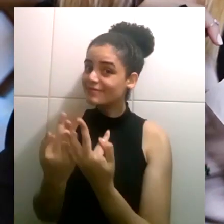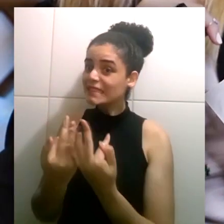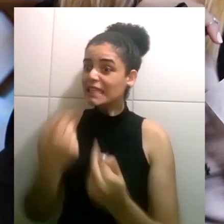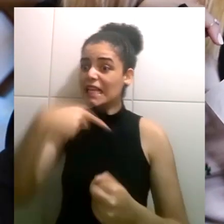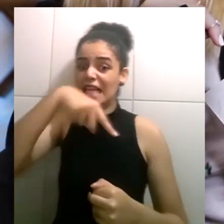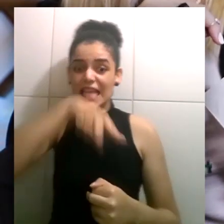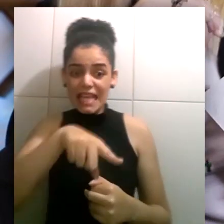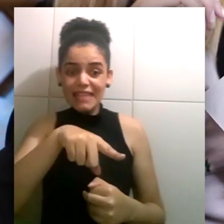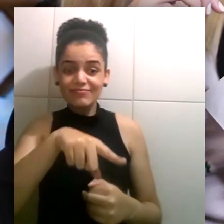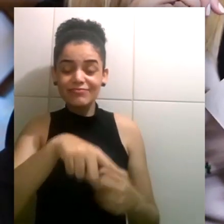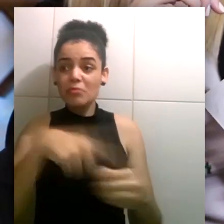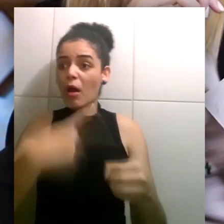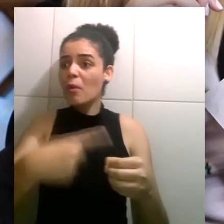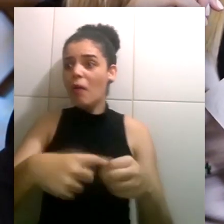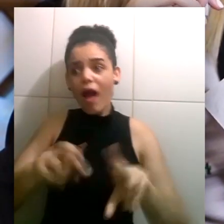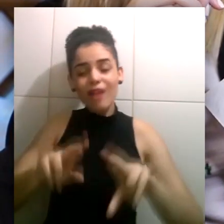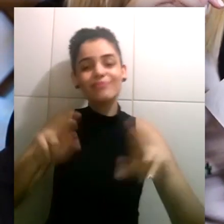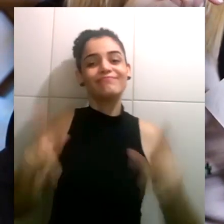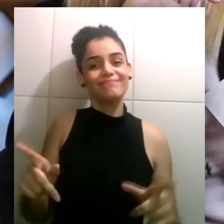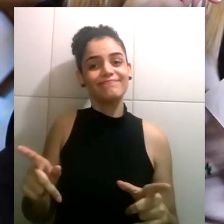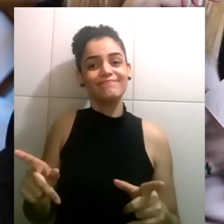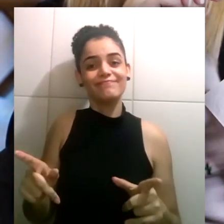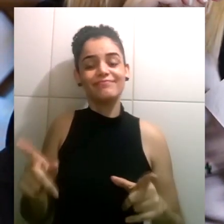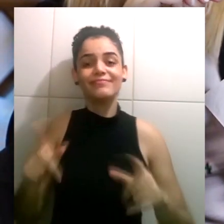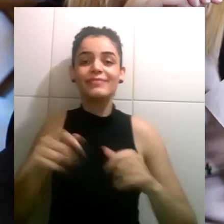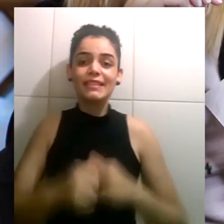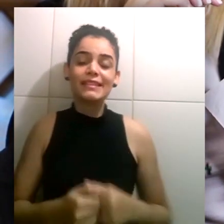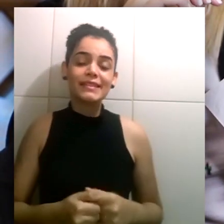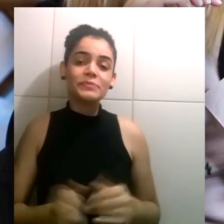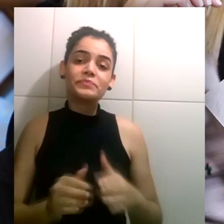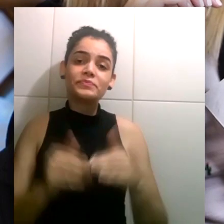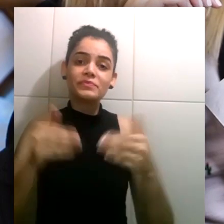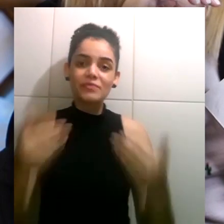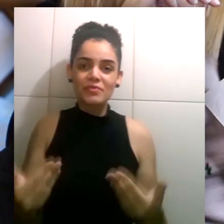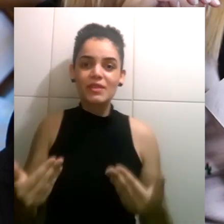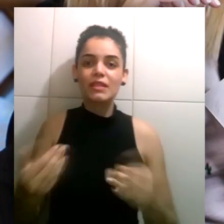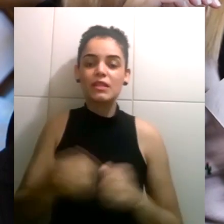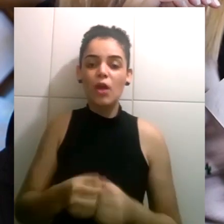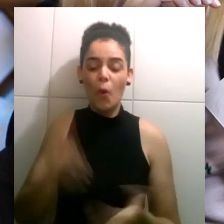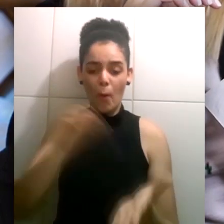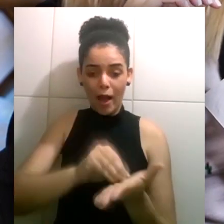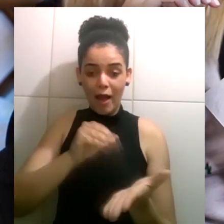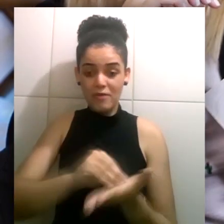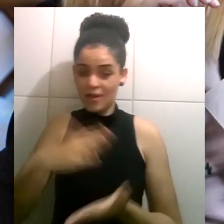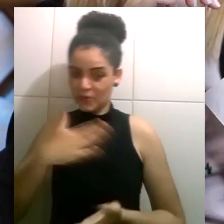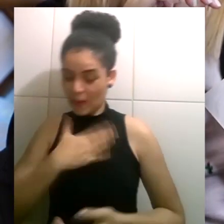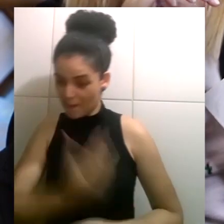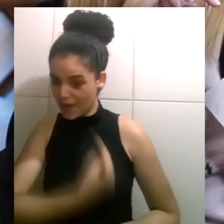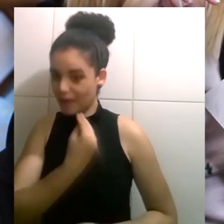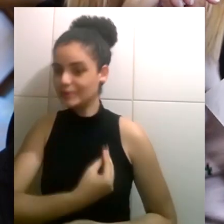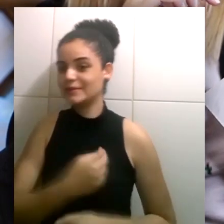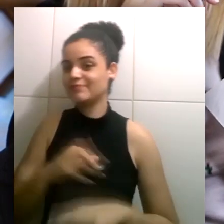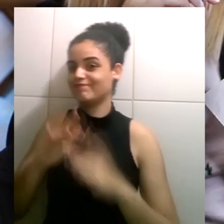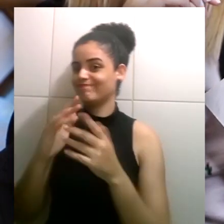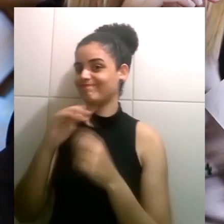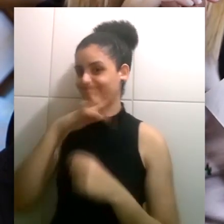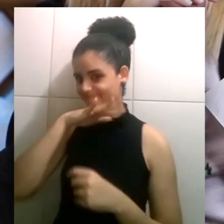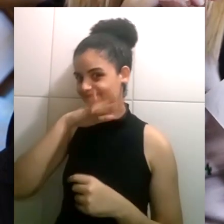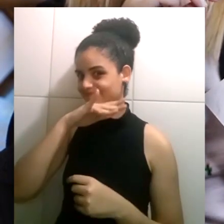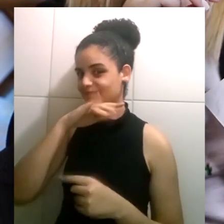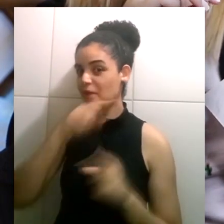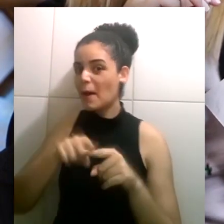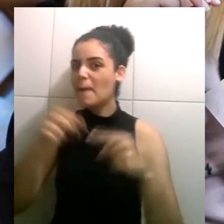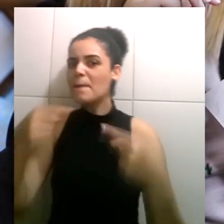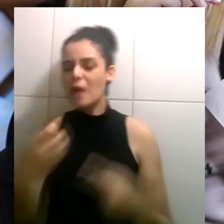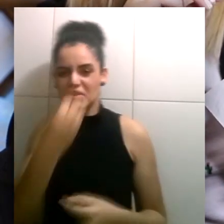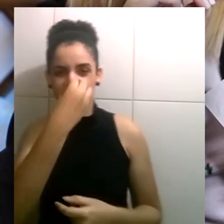nossa família, né, se devota à nossa casa, quando a gente não tá presente, é complicado, né? Tipo assim.